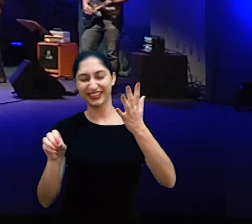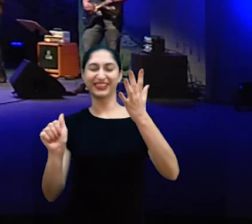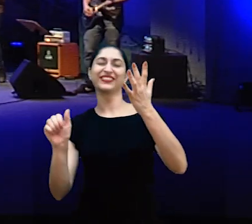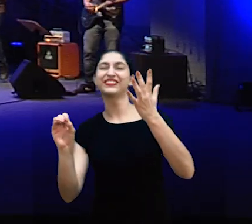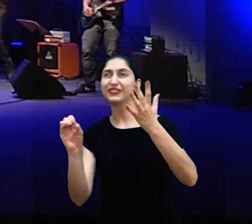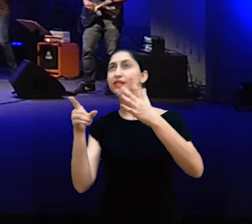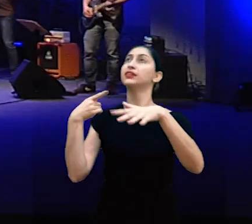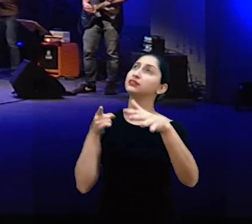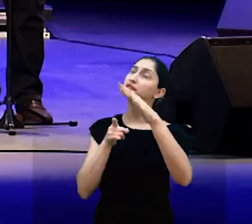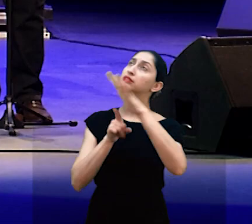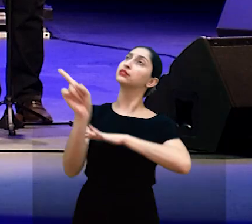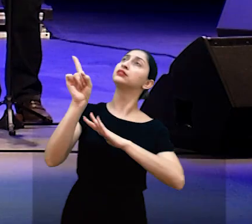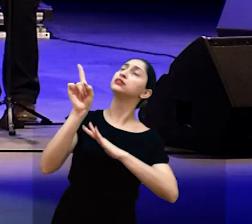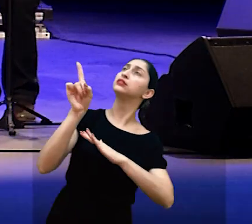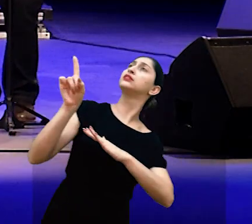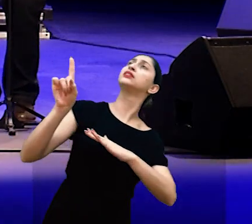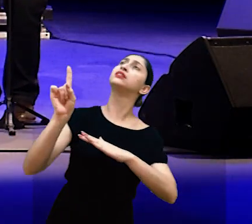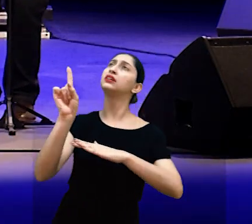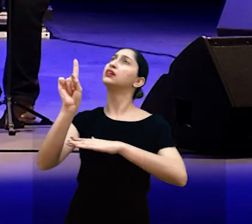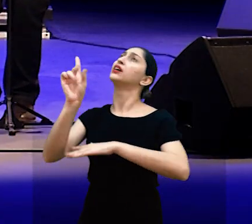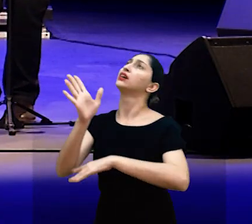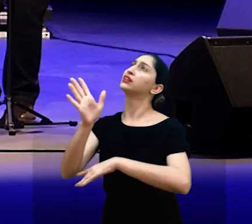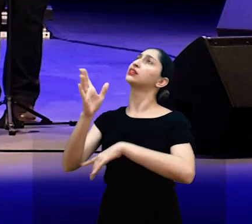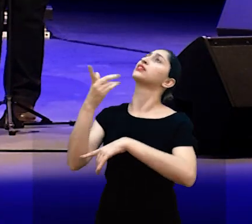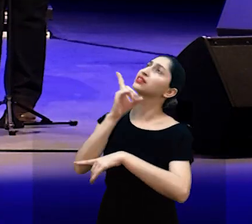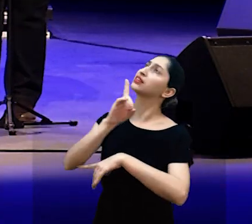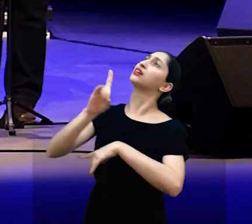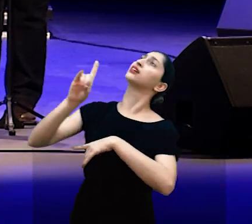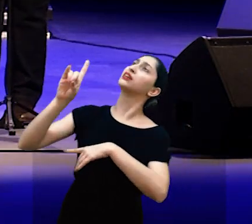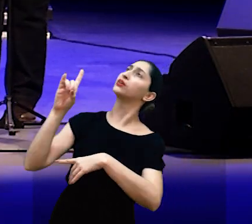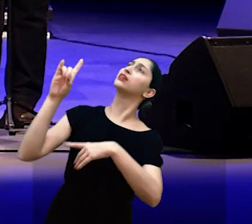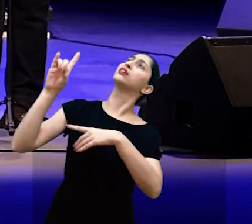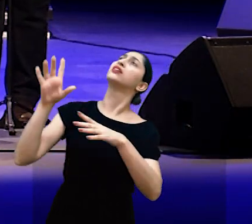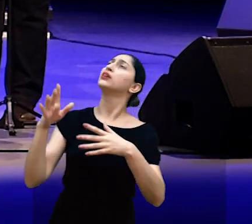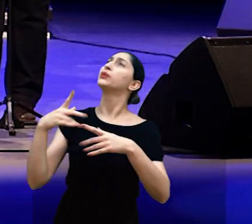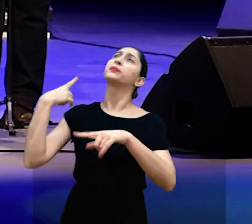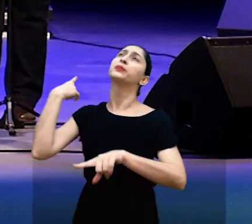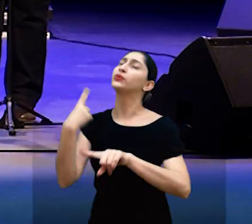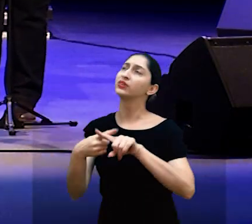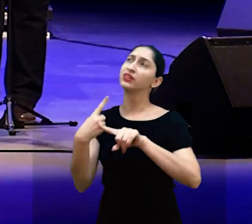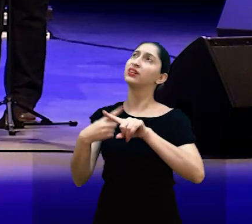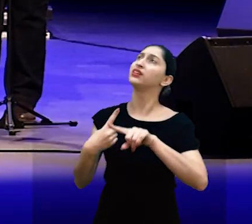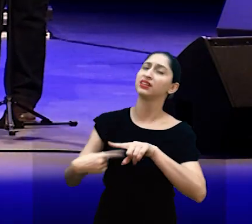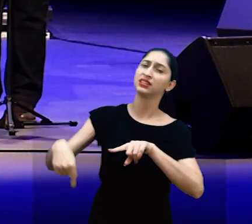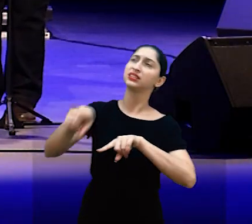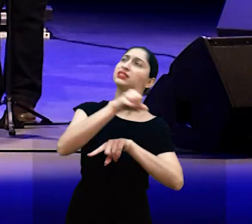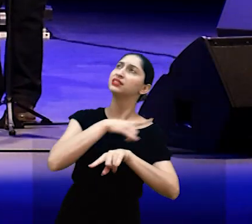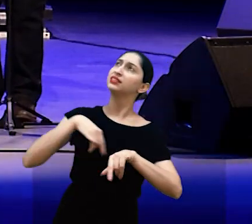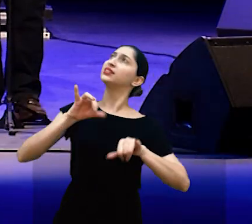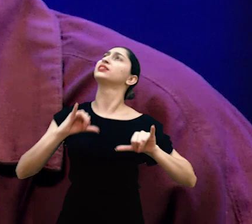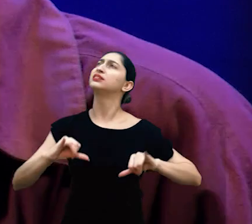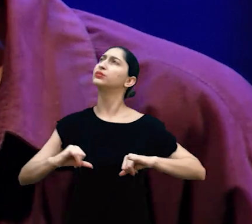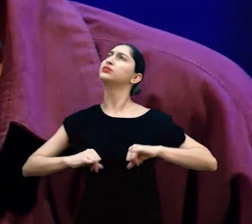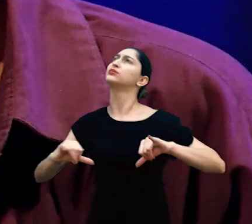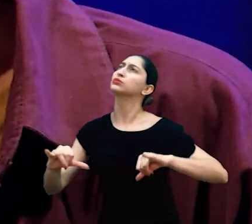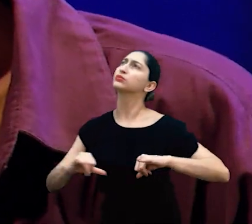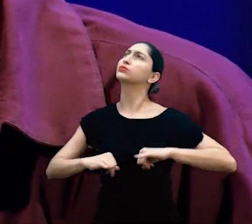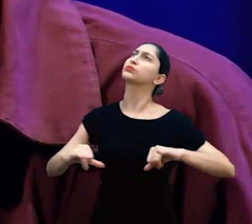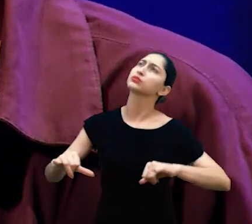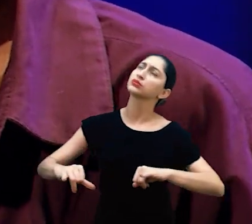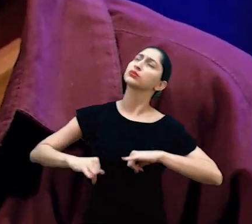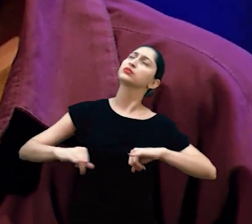João, eu perguntei, ó Deus do céu, por que tamanha